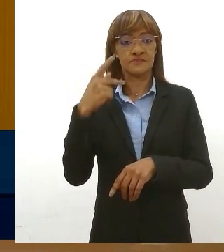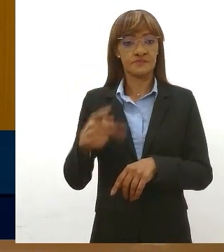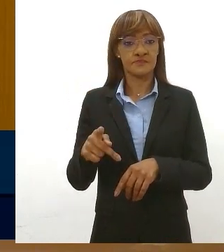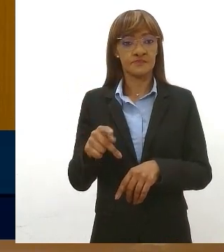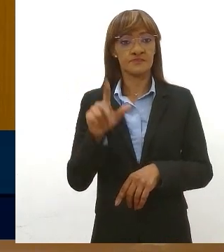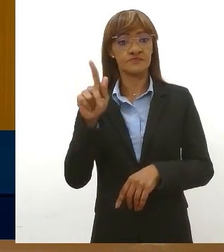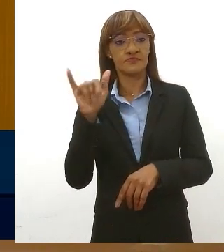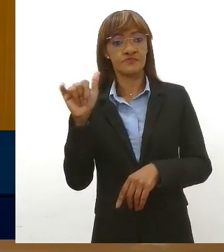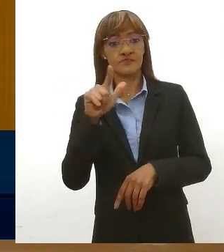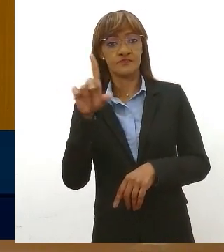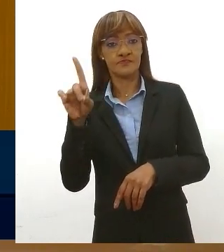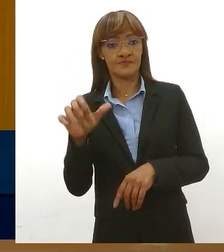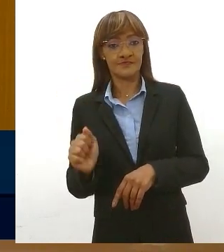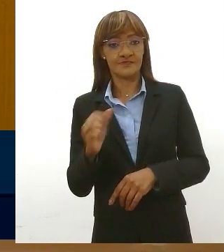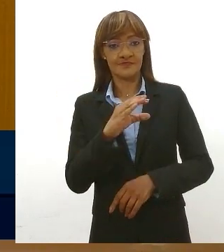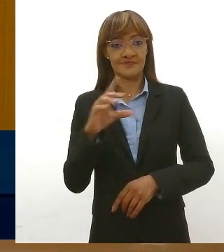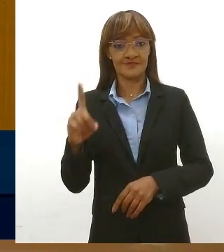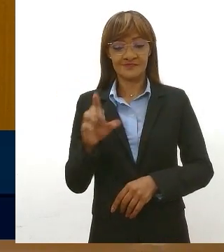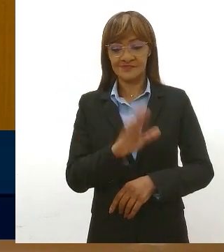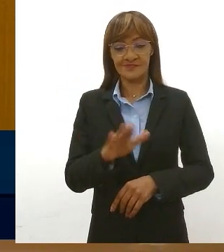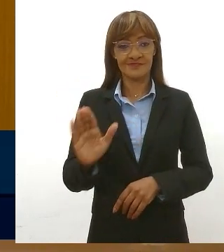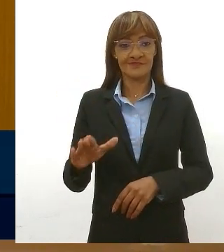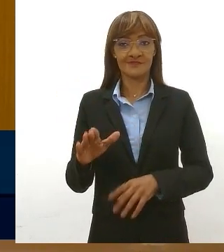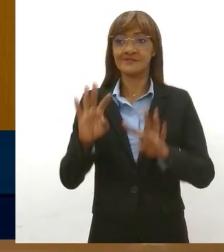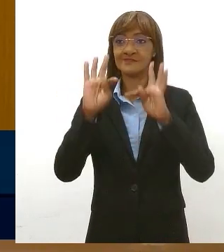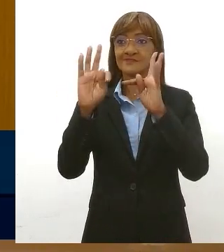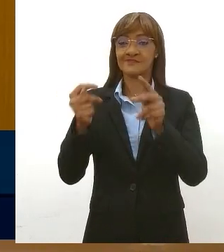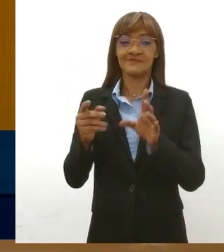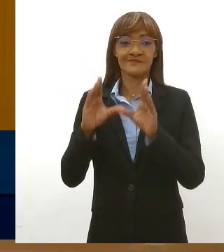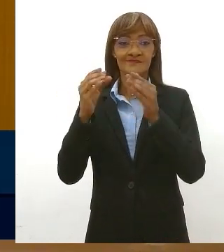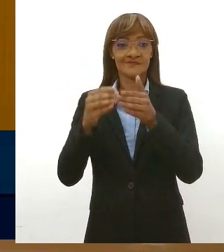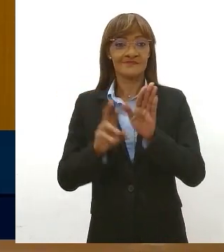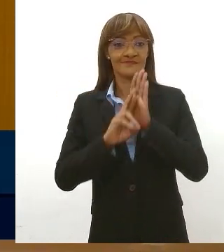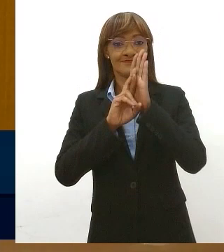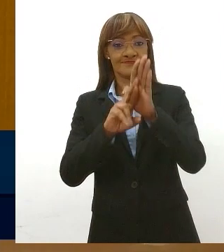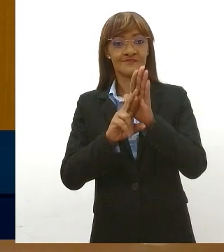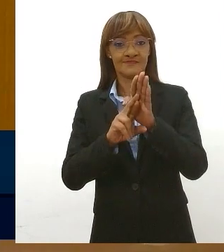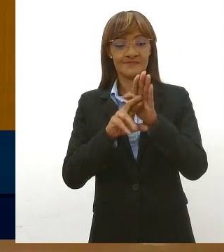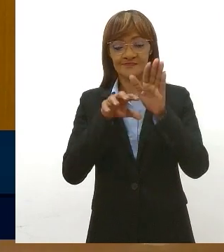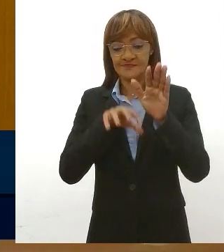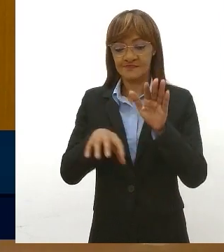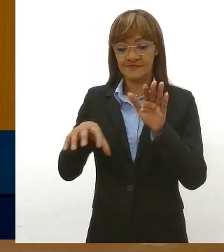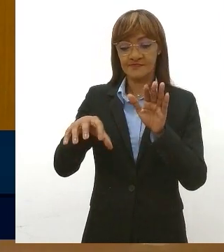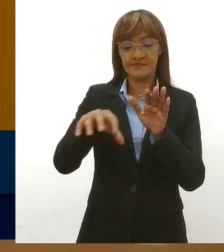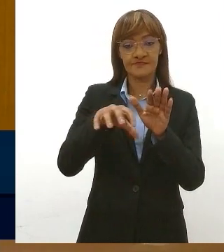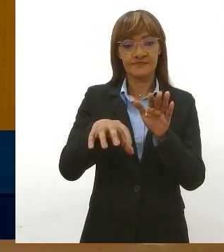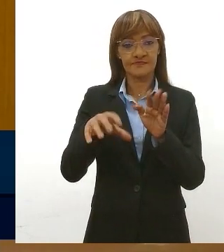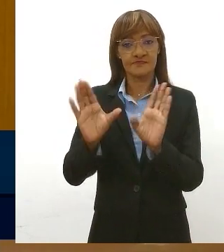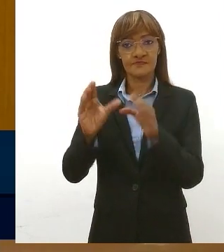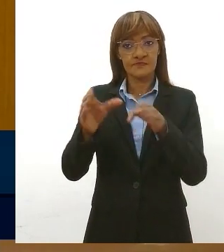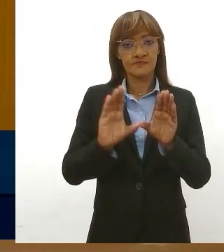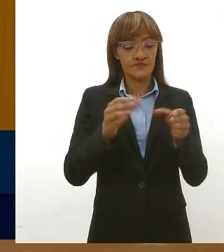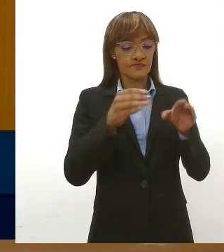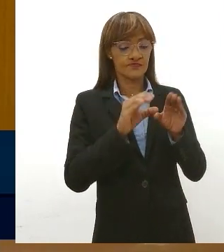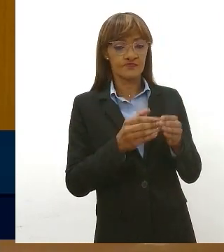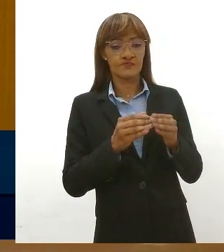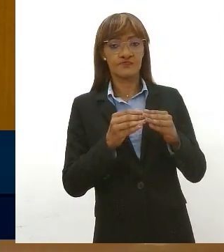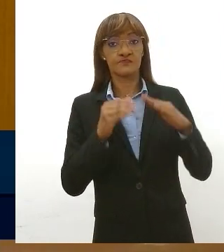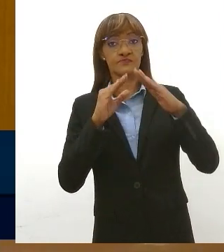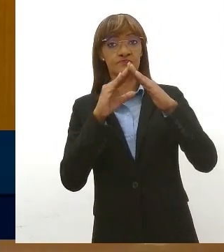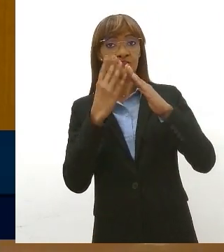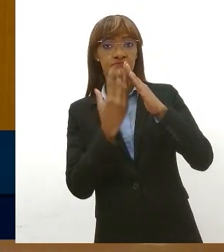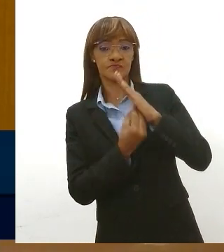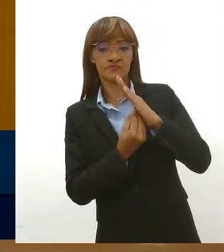adolescentes. Então, na verdade, veio um representante de todos os nichos da igreja. Eu quero agradecer o pastor Reginaldo pela